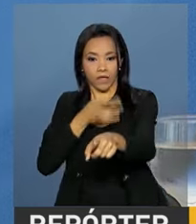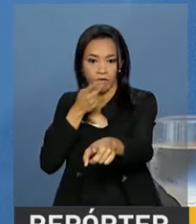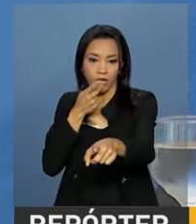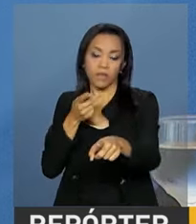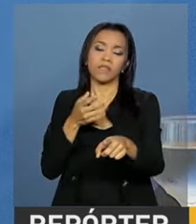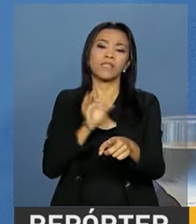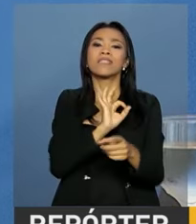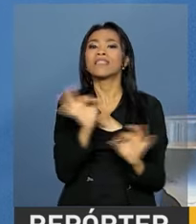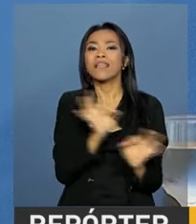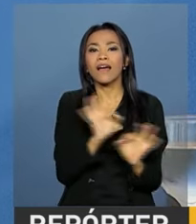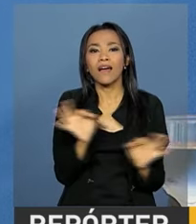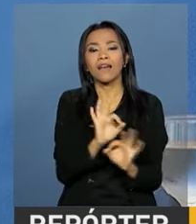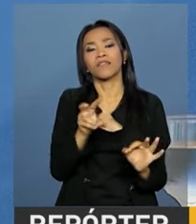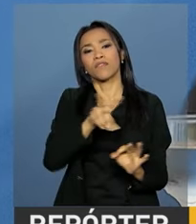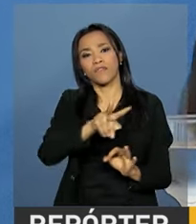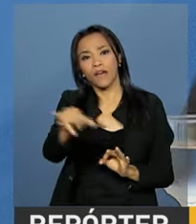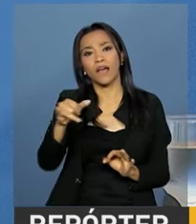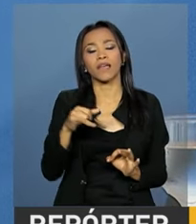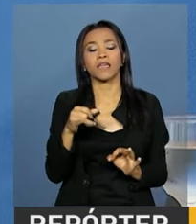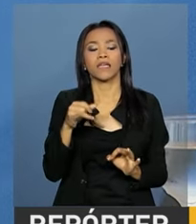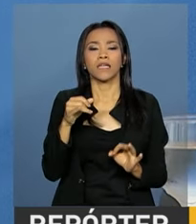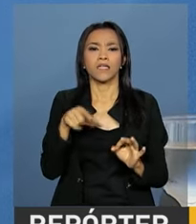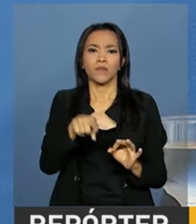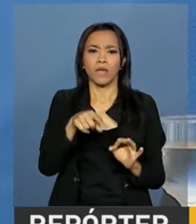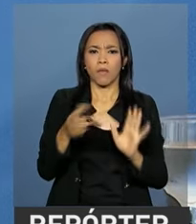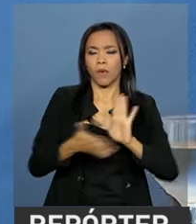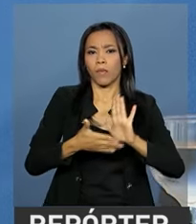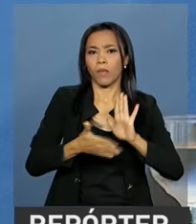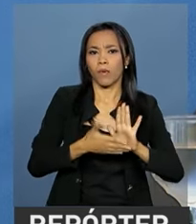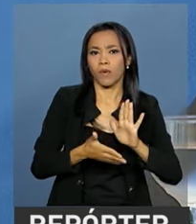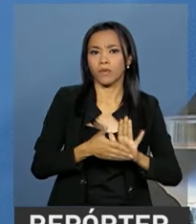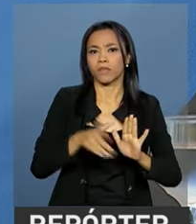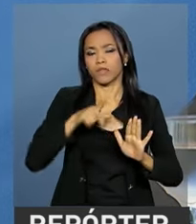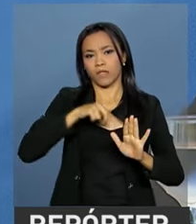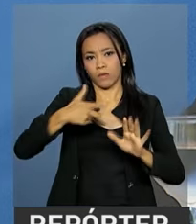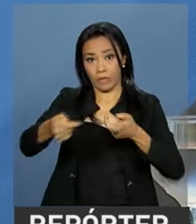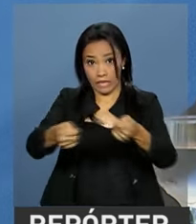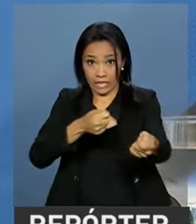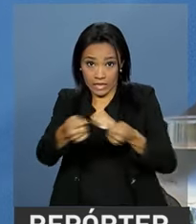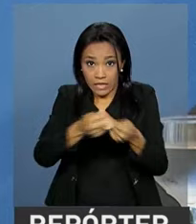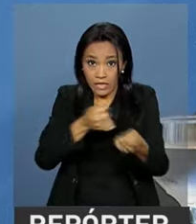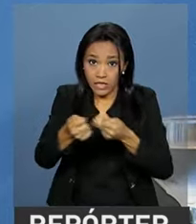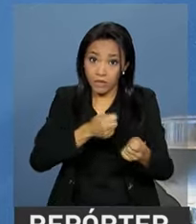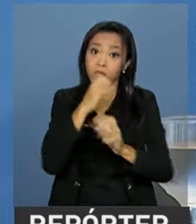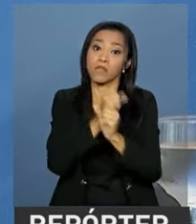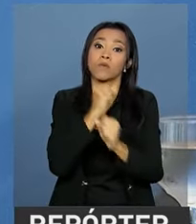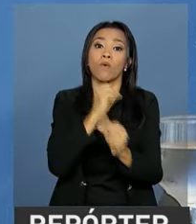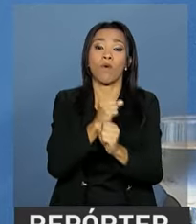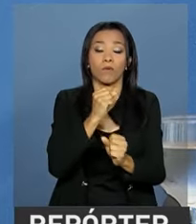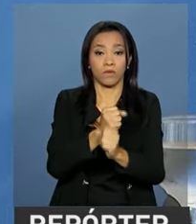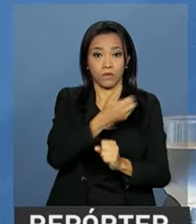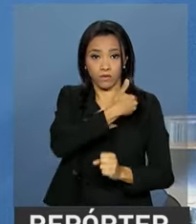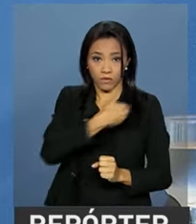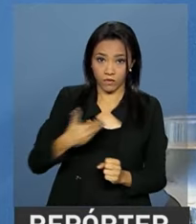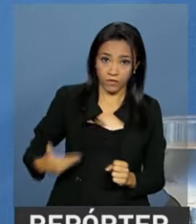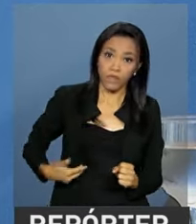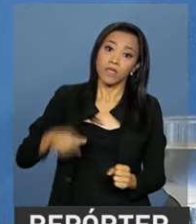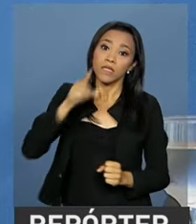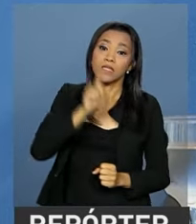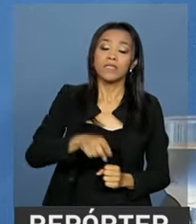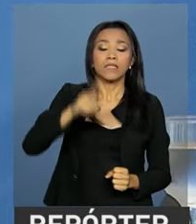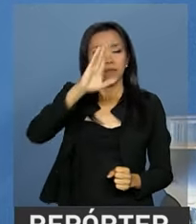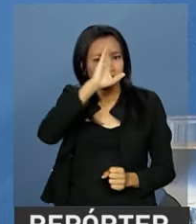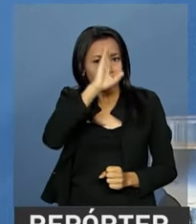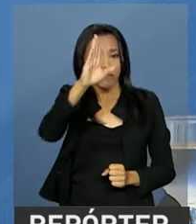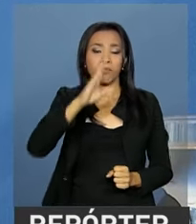danificar uma proposta com o eixo central é o equilíbrio das contas públicas é fundamental para a retomada do